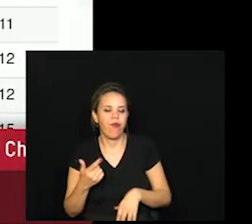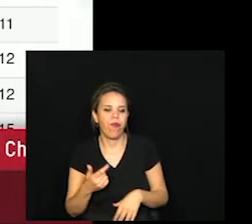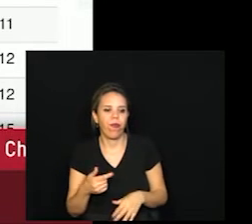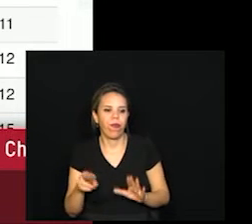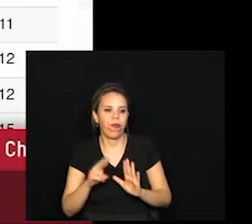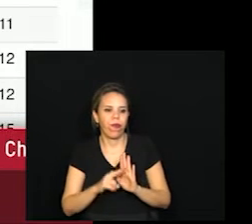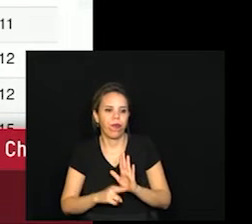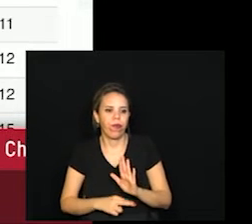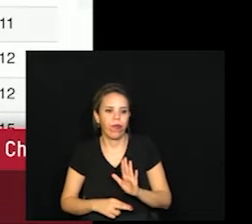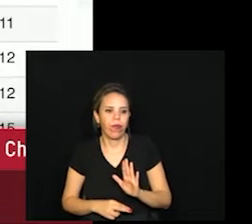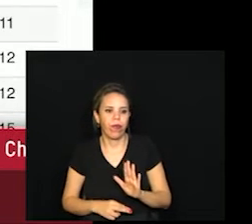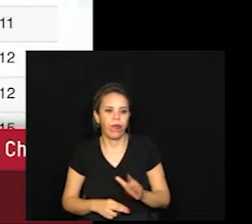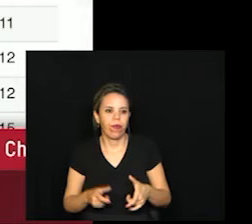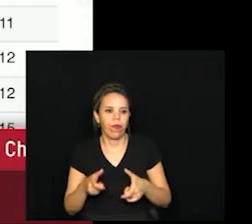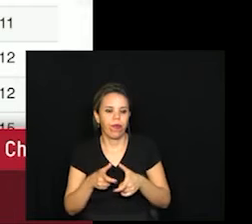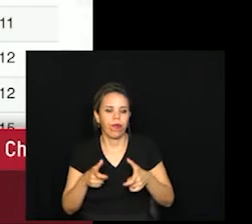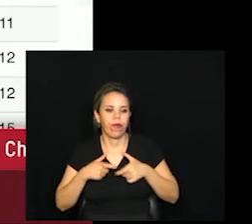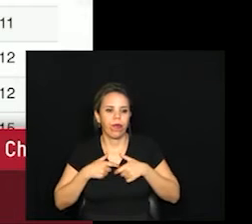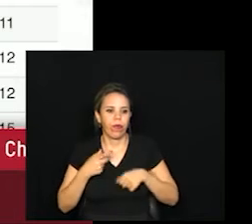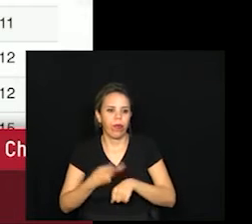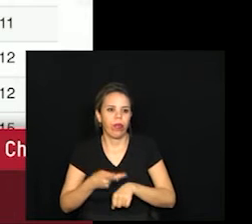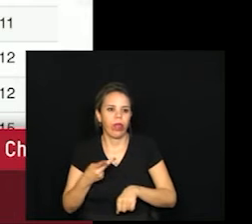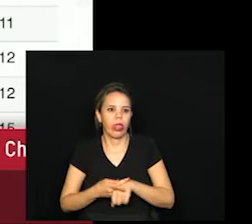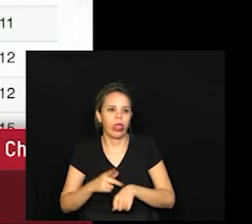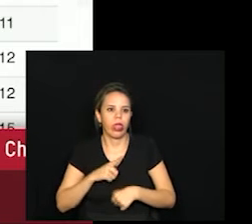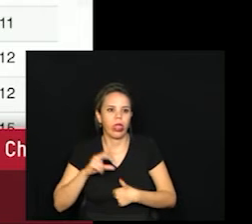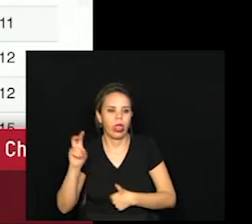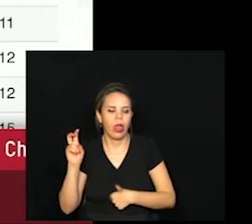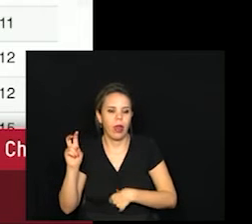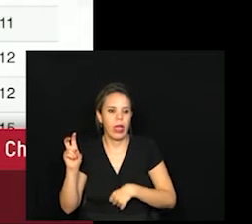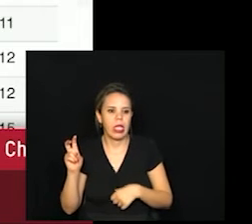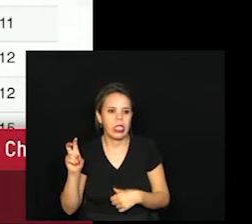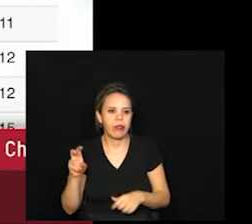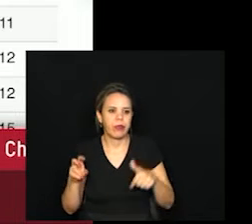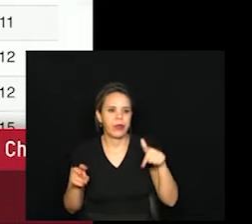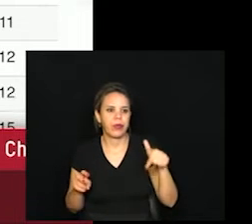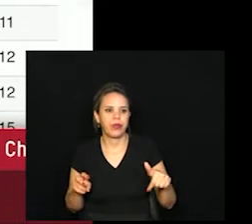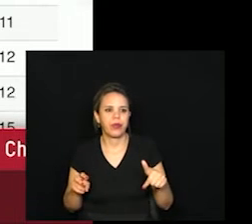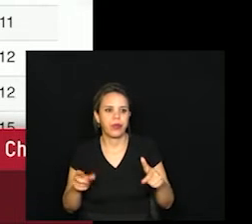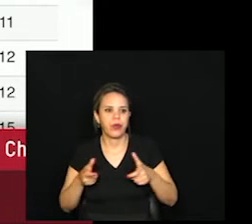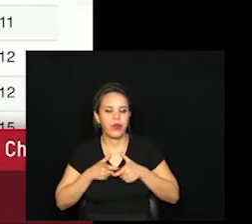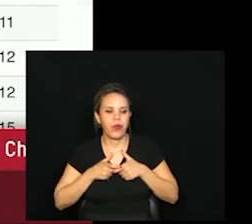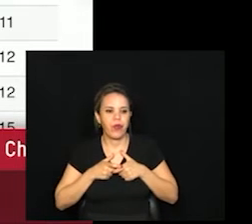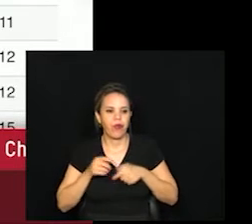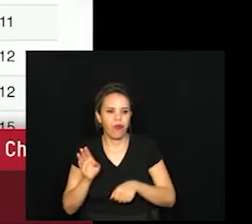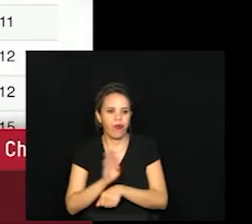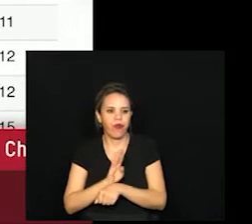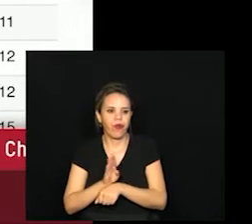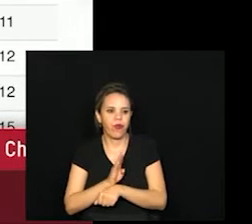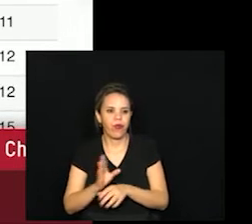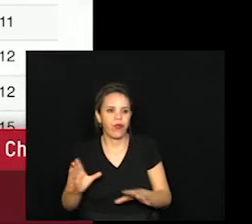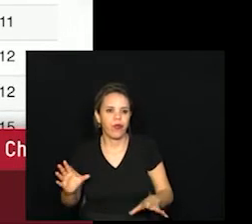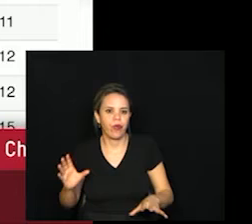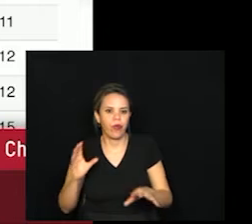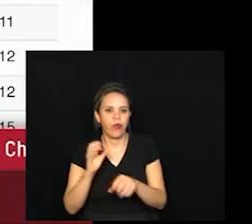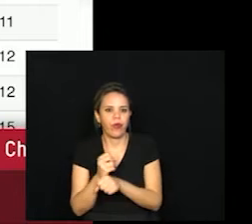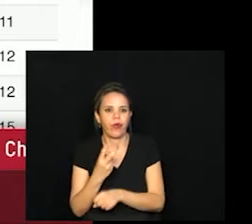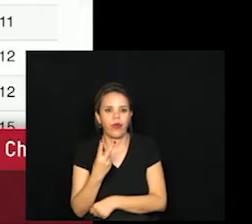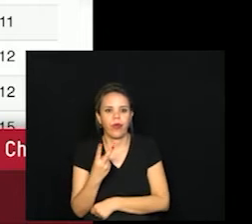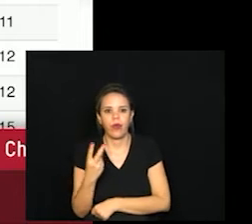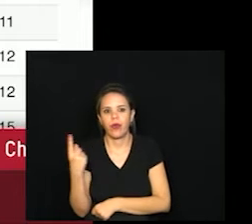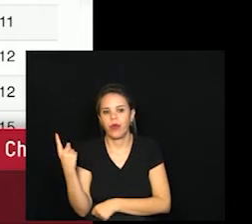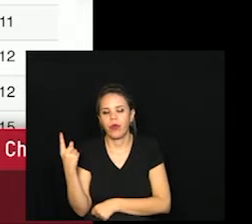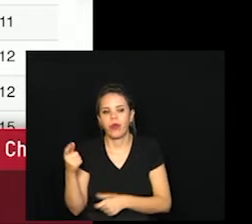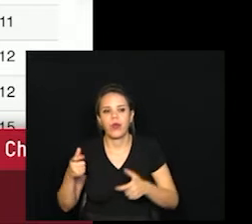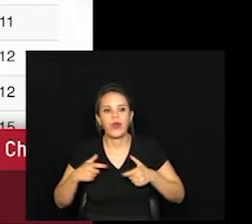critério, que são as medalhas de prata. A China tem 5, 7 medalhas de bronze, totalizando